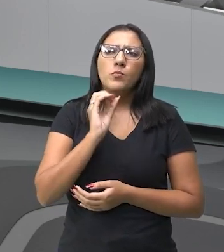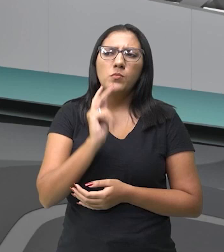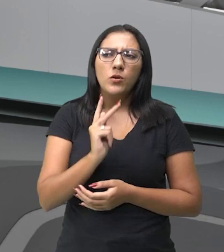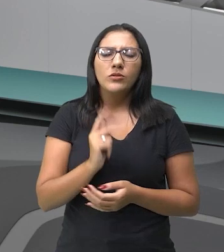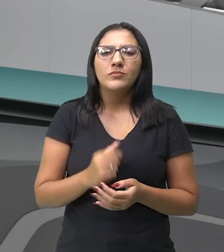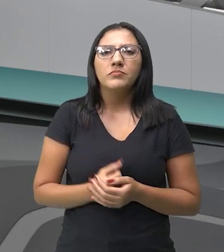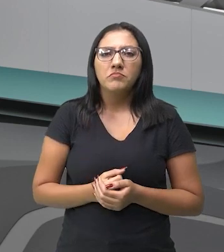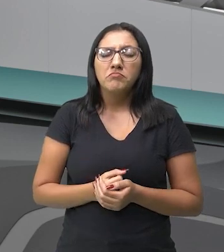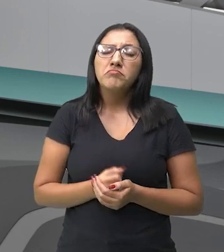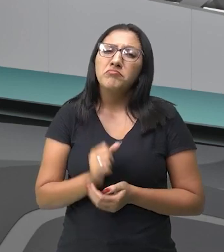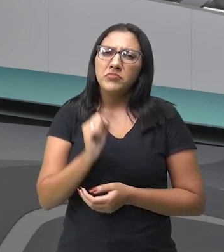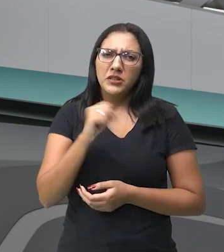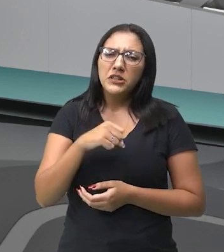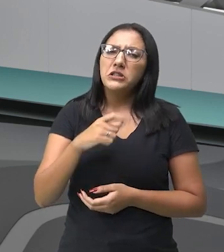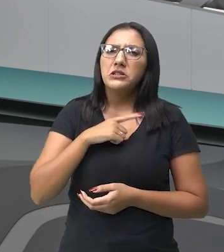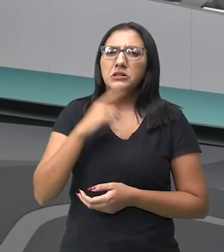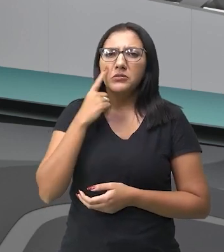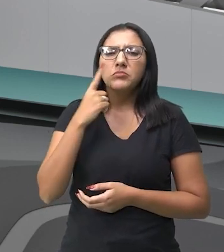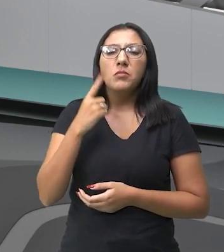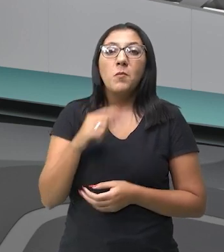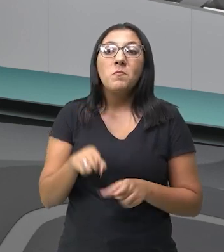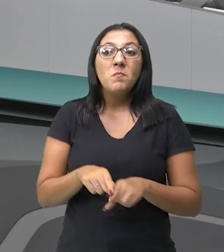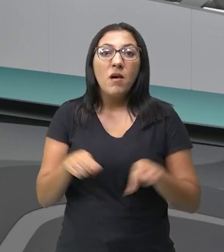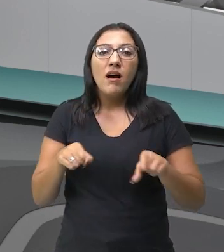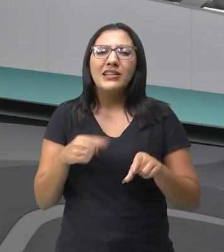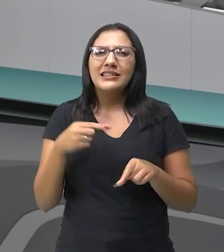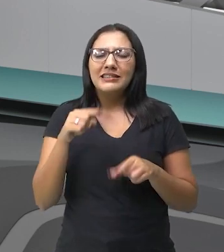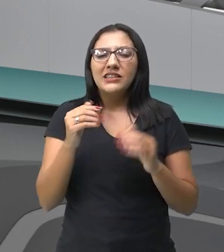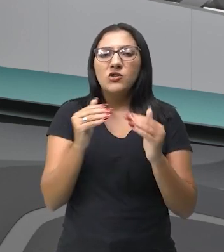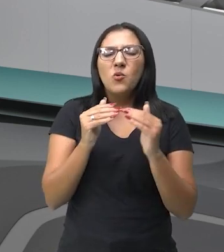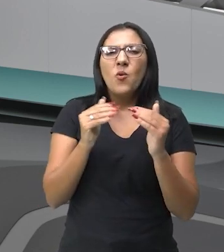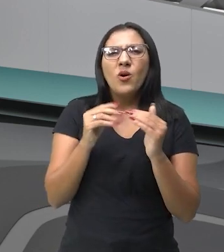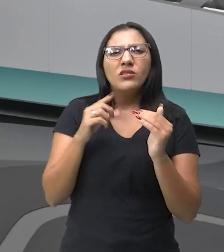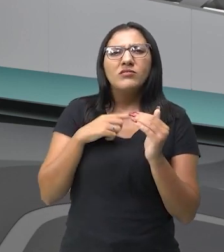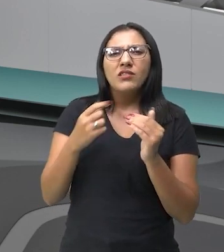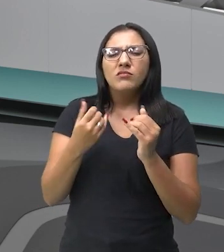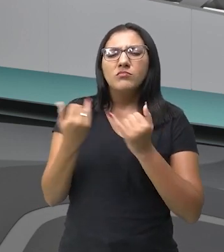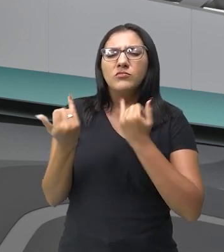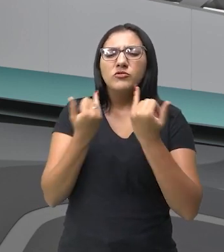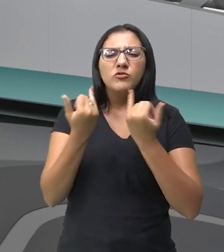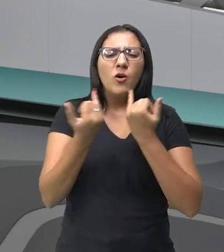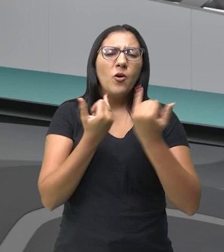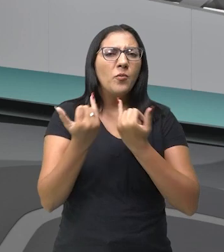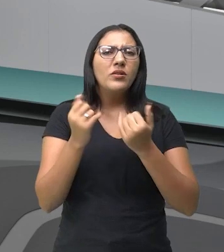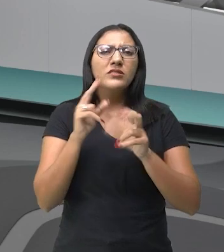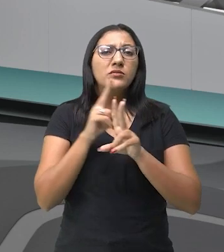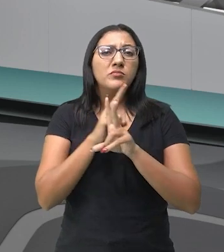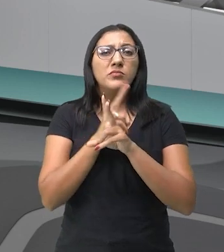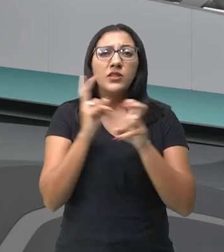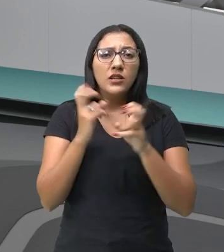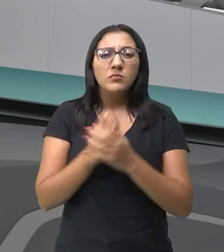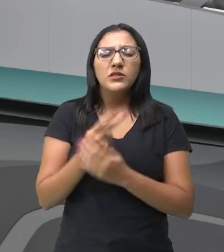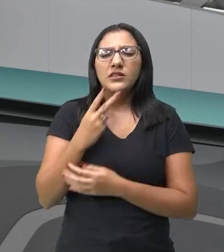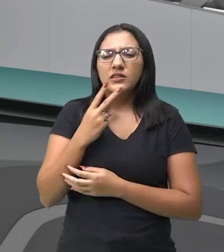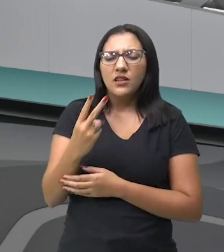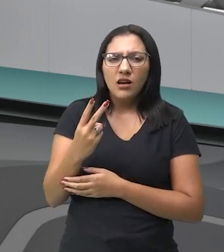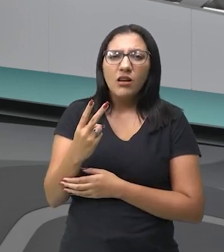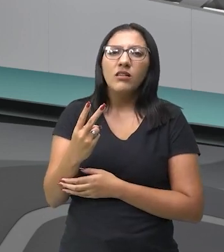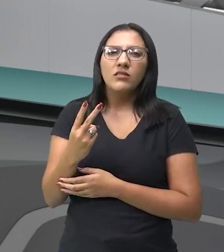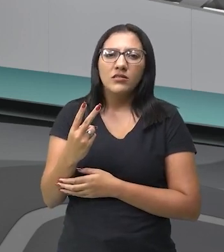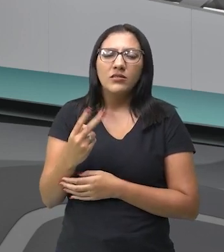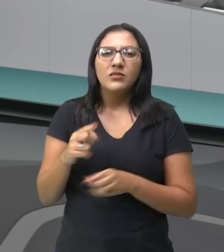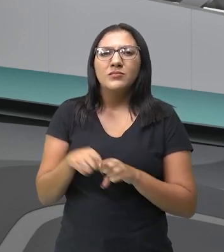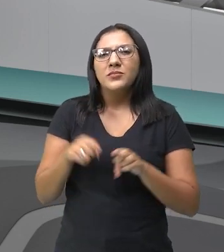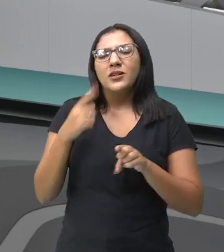e que talvez não seja assim tão atrativo para quem está lendo. Se você está ali folheando uma revista ou um jornal ou